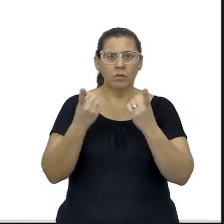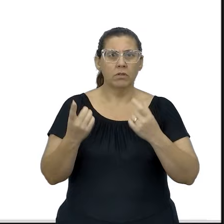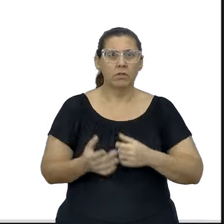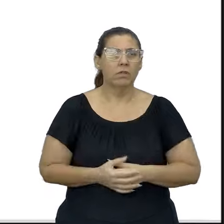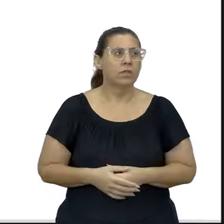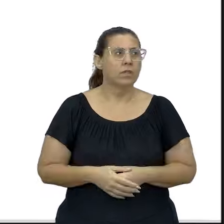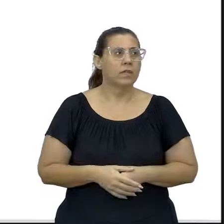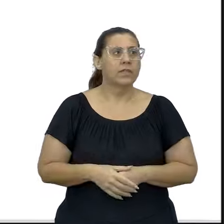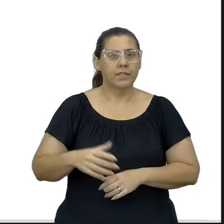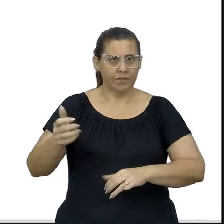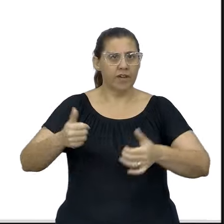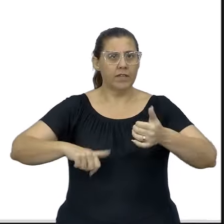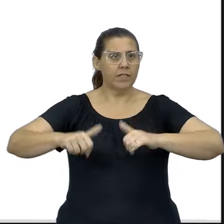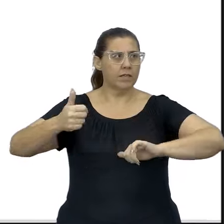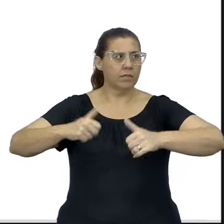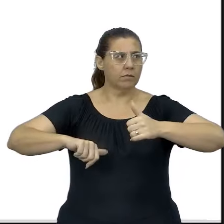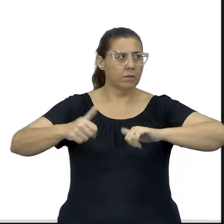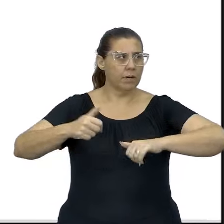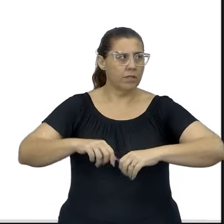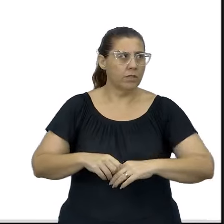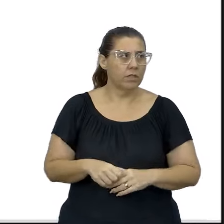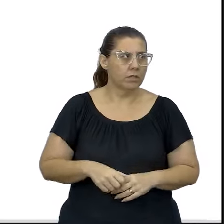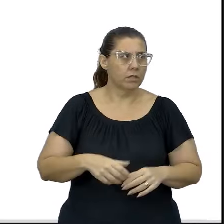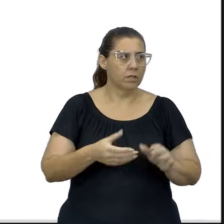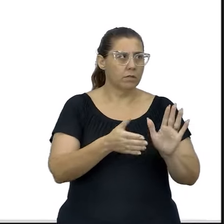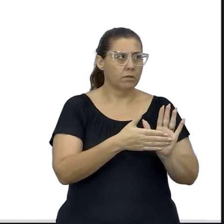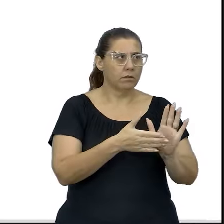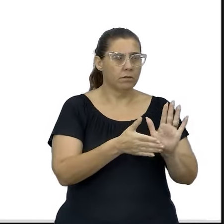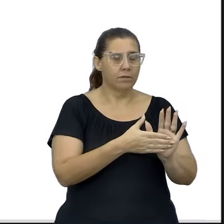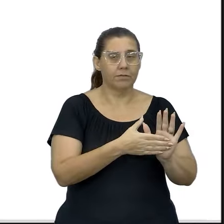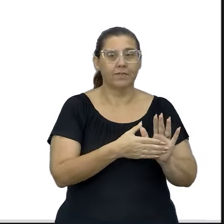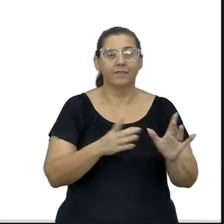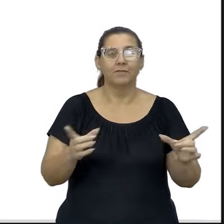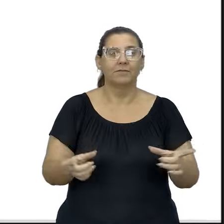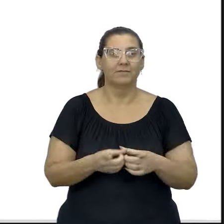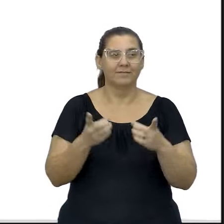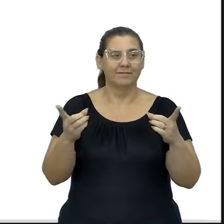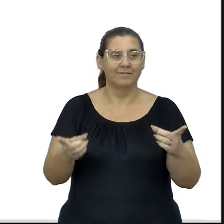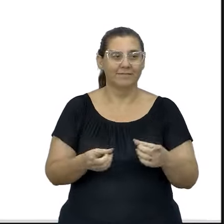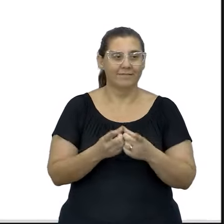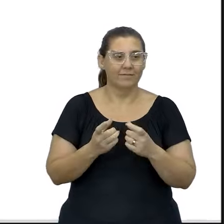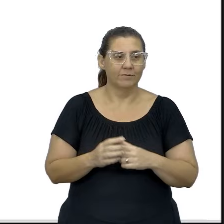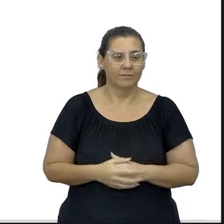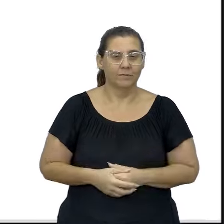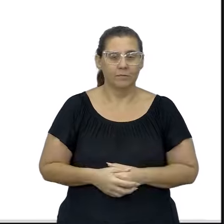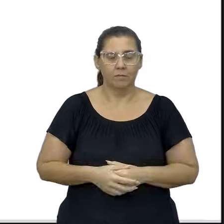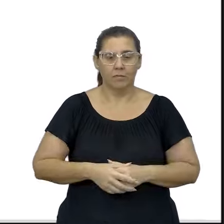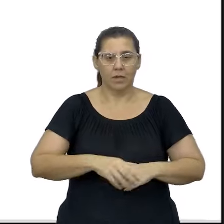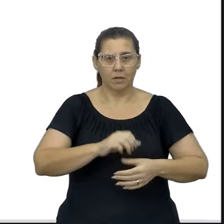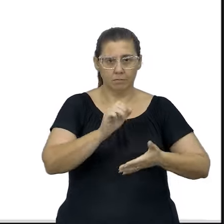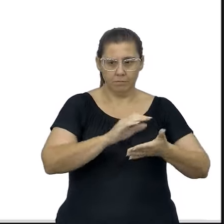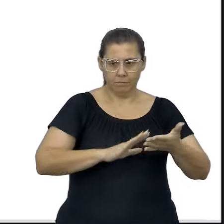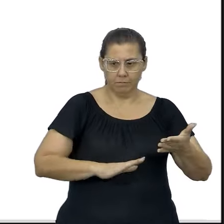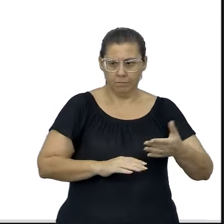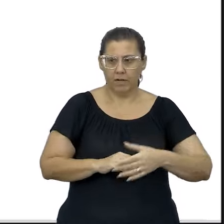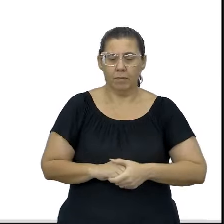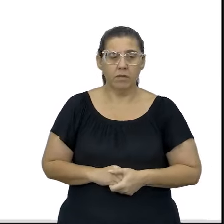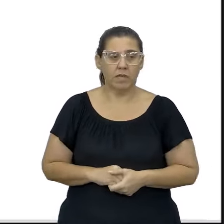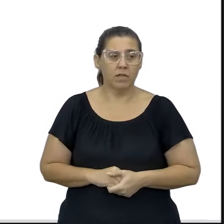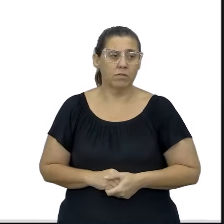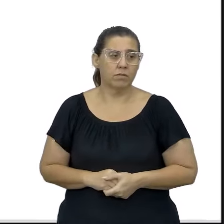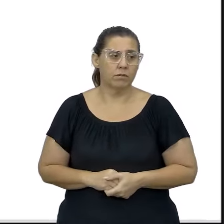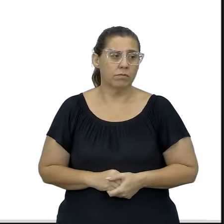Também analisar algumas atividades propostas na sequência didática, a partir das habilidades que estão envolvidas.